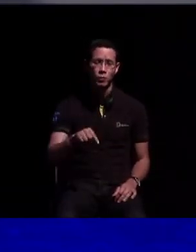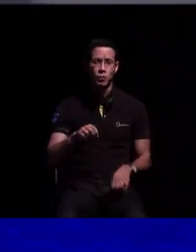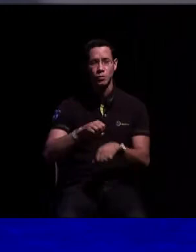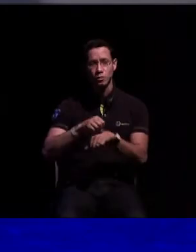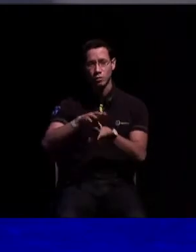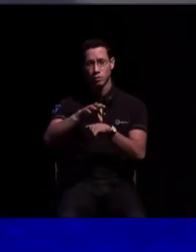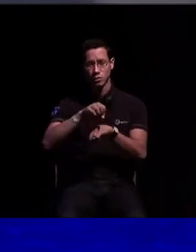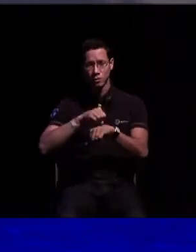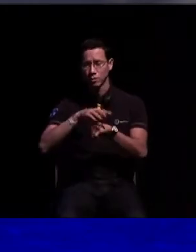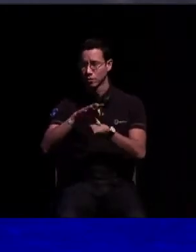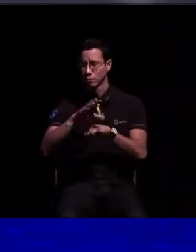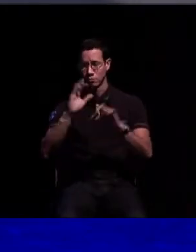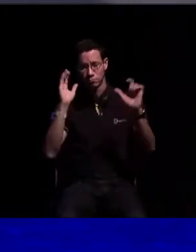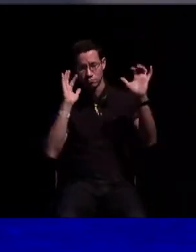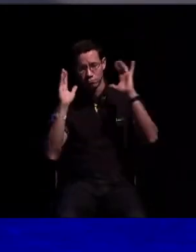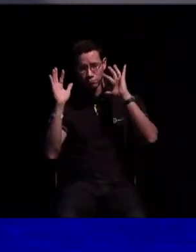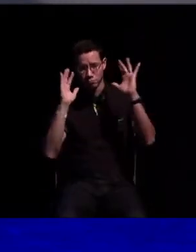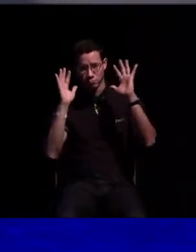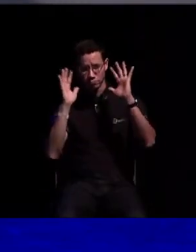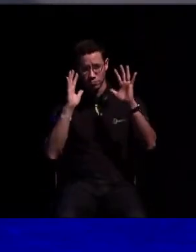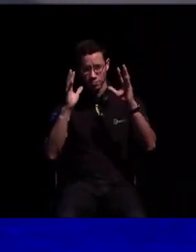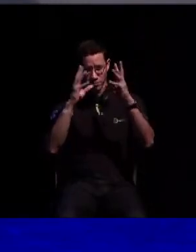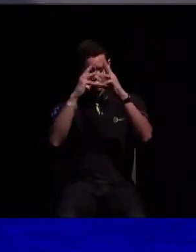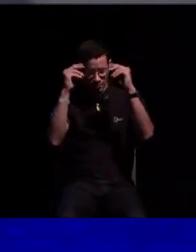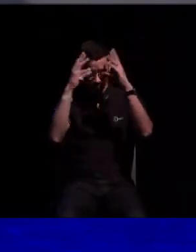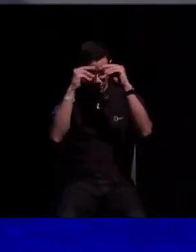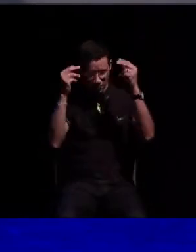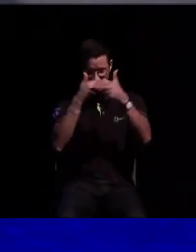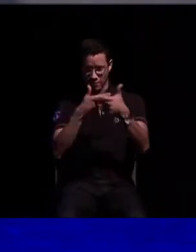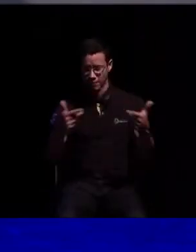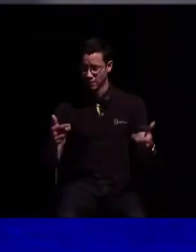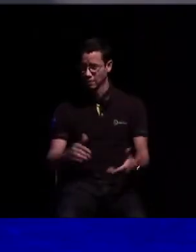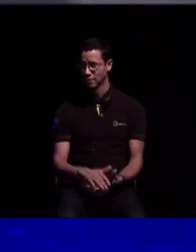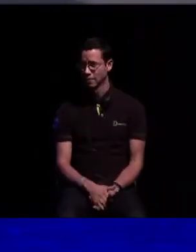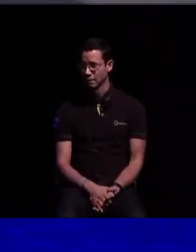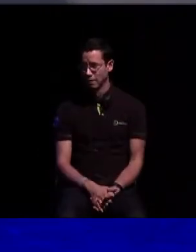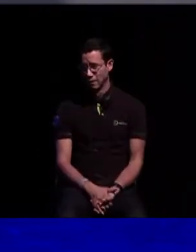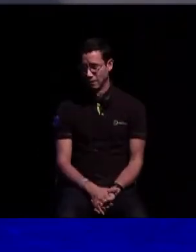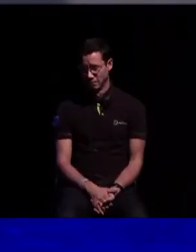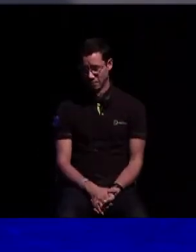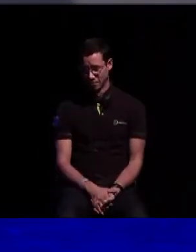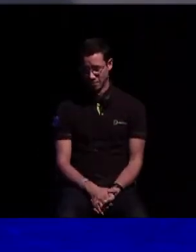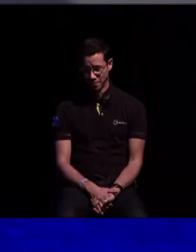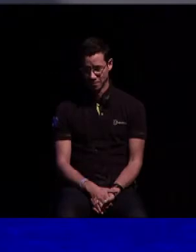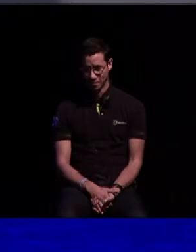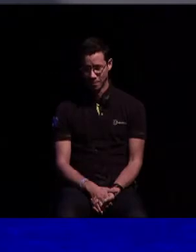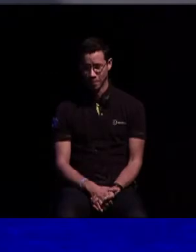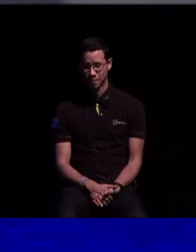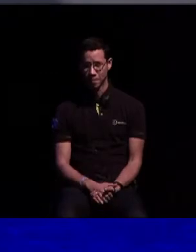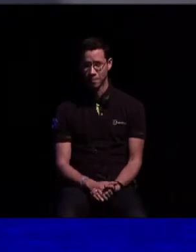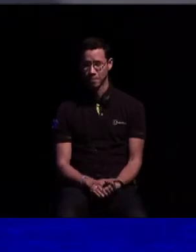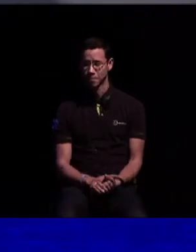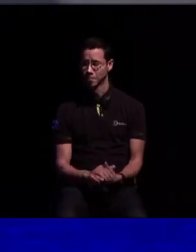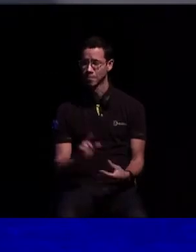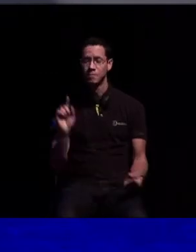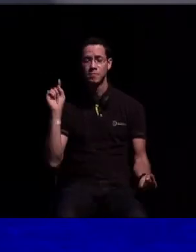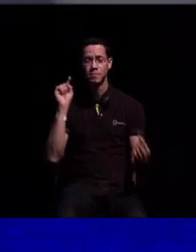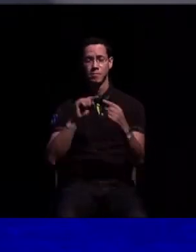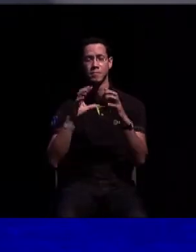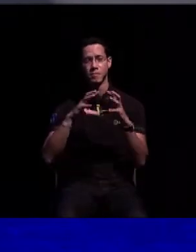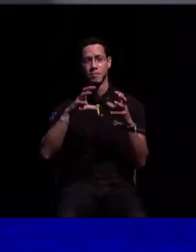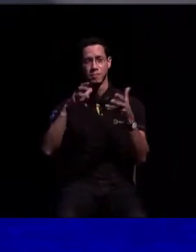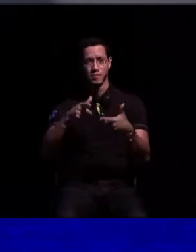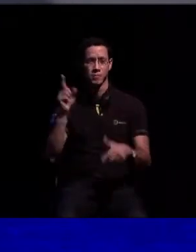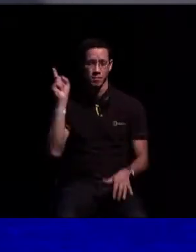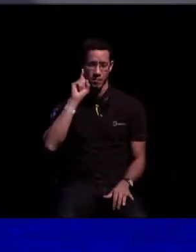um pouco de uma reflexão mais abstrata, ela obviamente não tem a ver com o mundo do dia